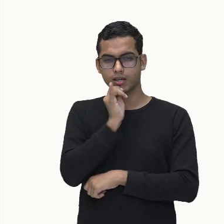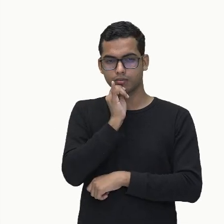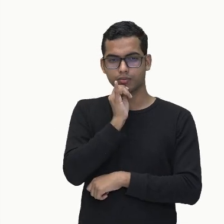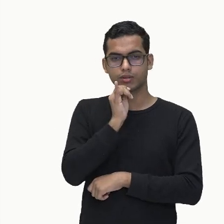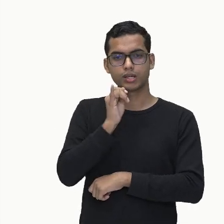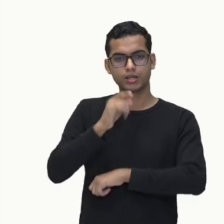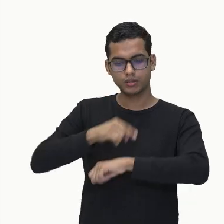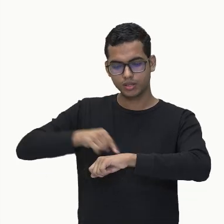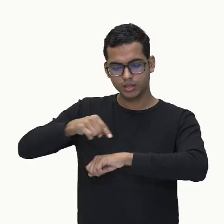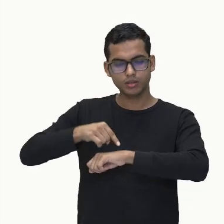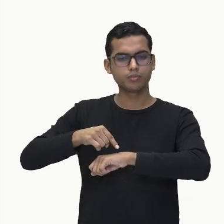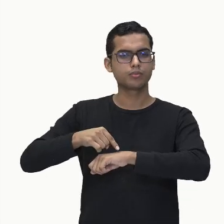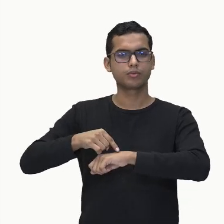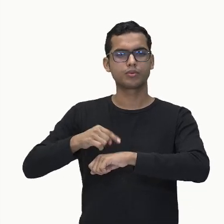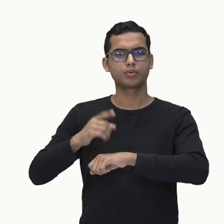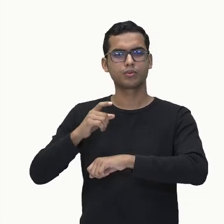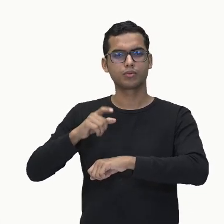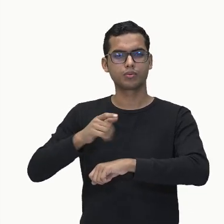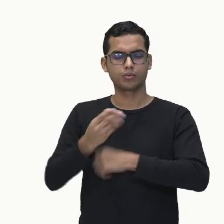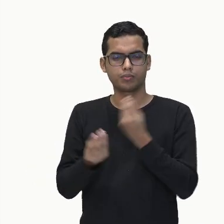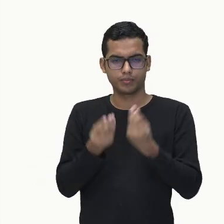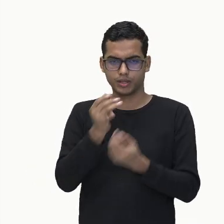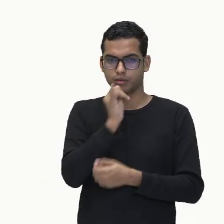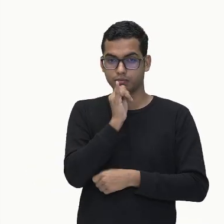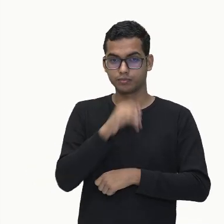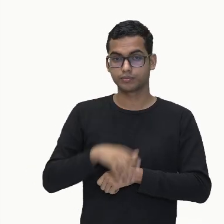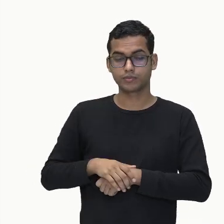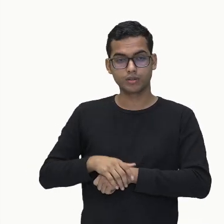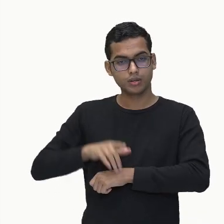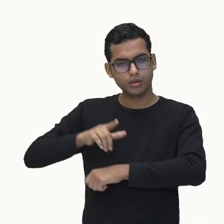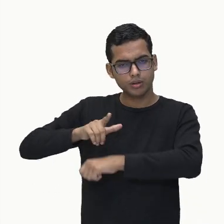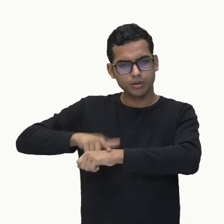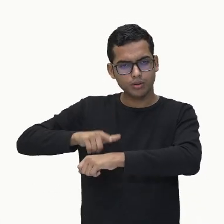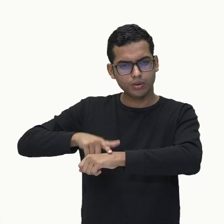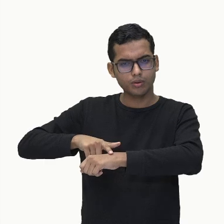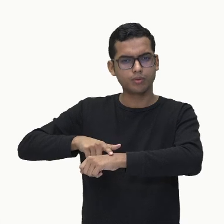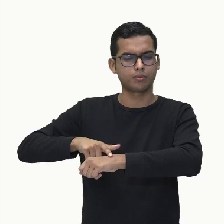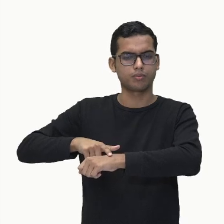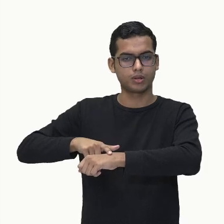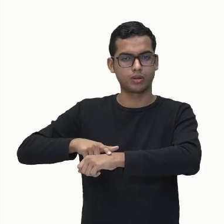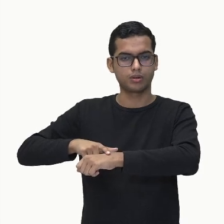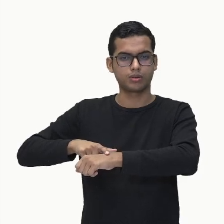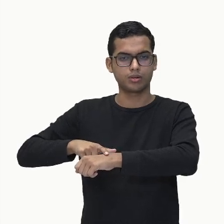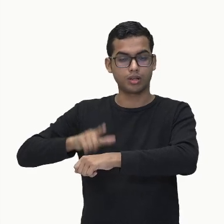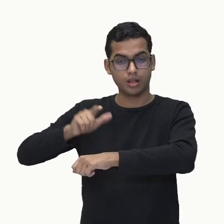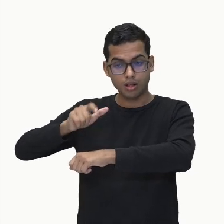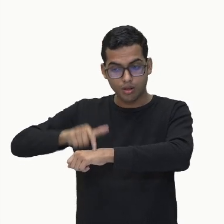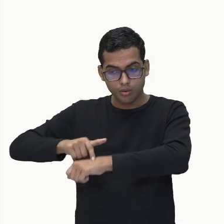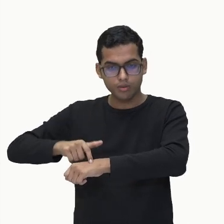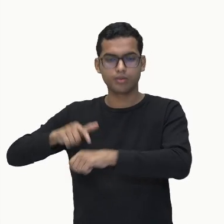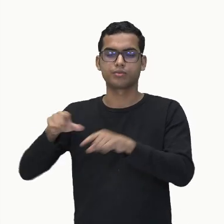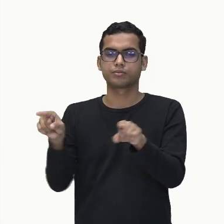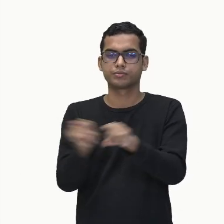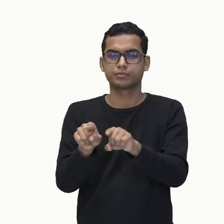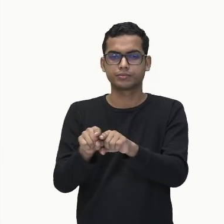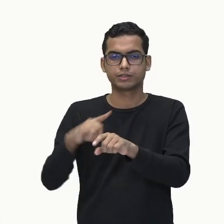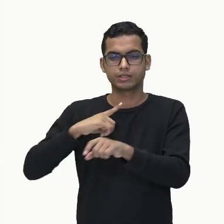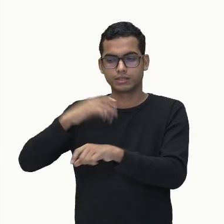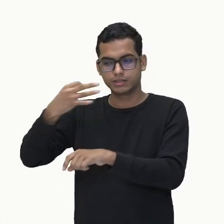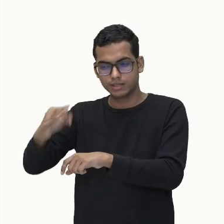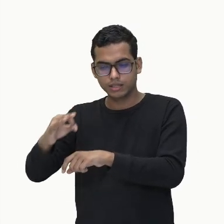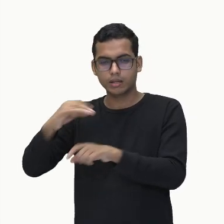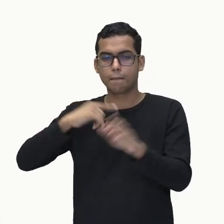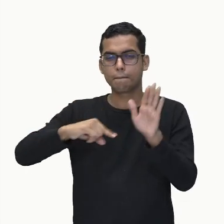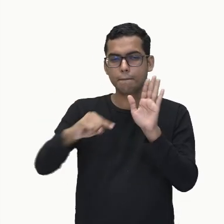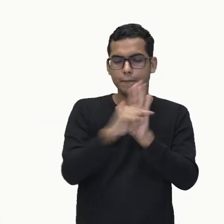perguntar as horas a gente diz a hora que vai chegar menos os minutos que faltam para chegar aquela hora Digamos que